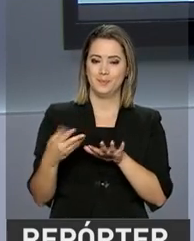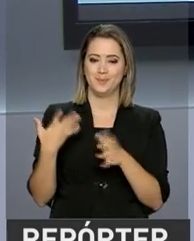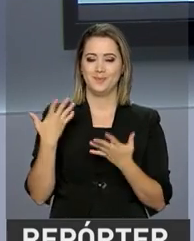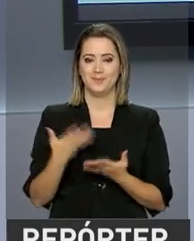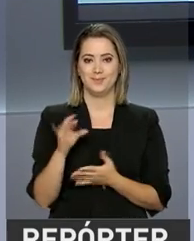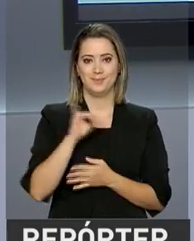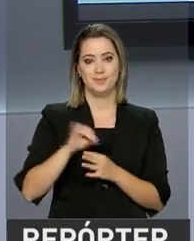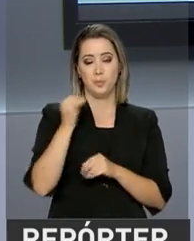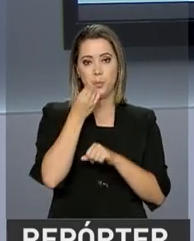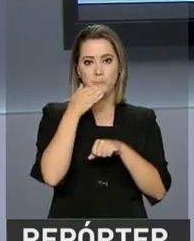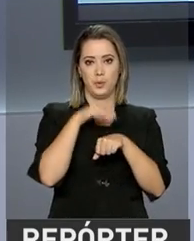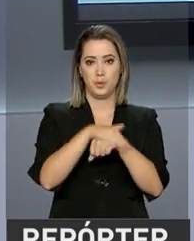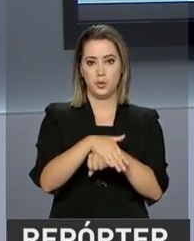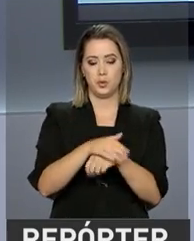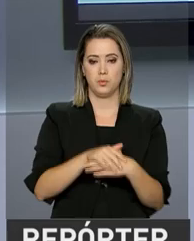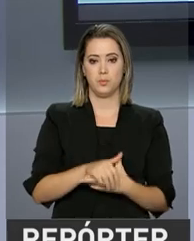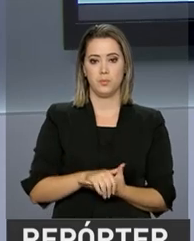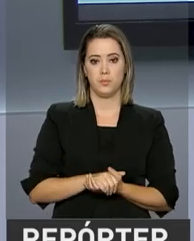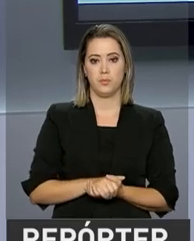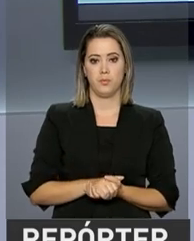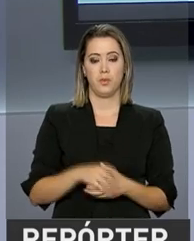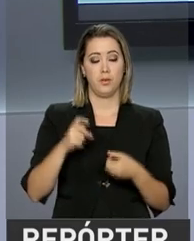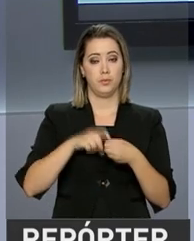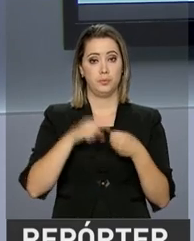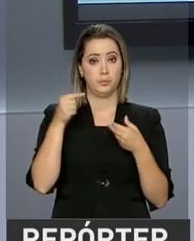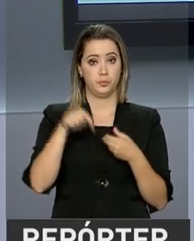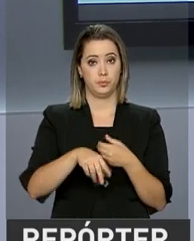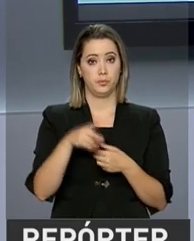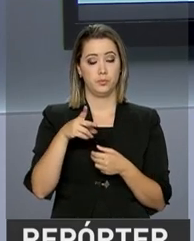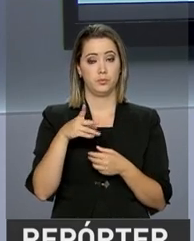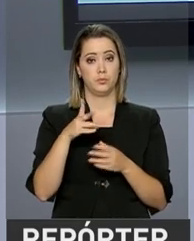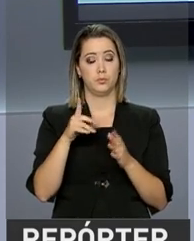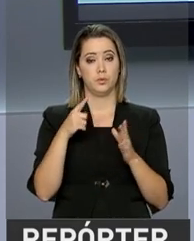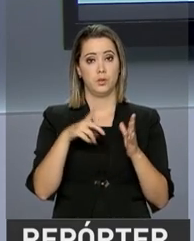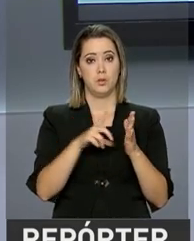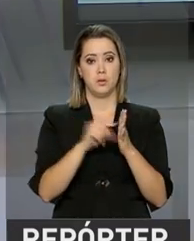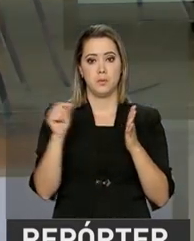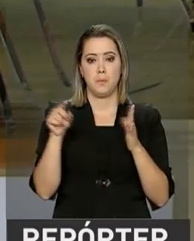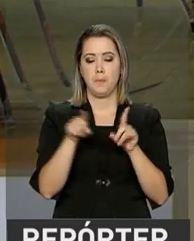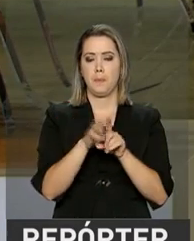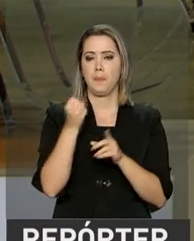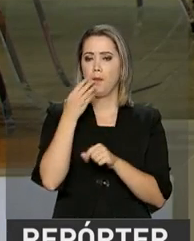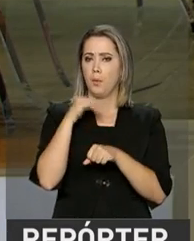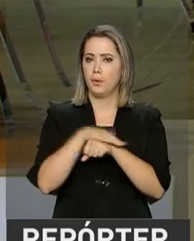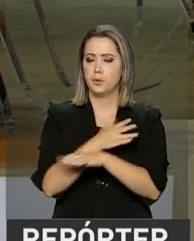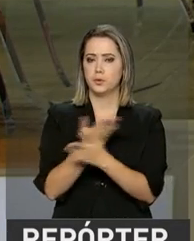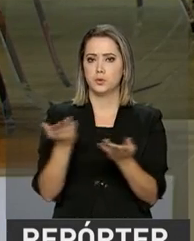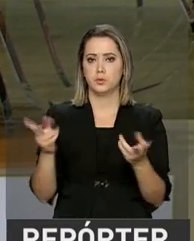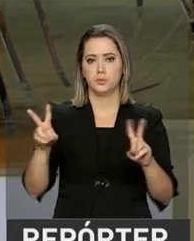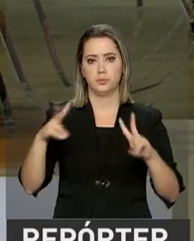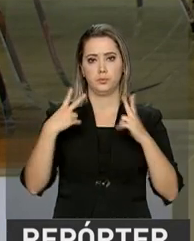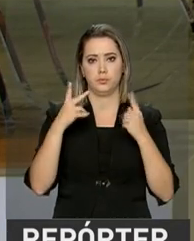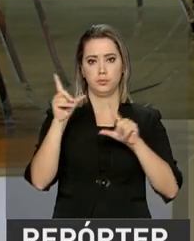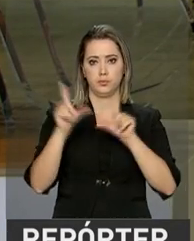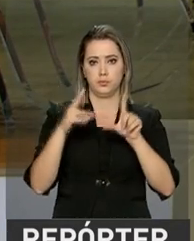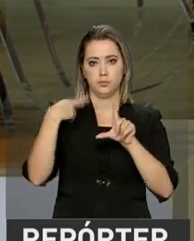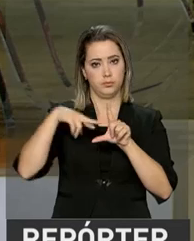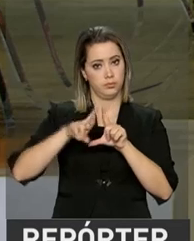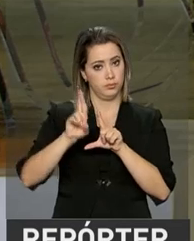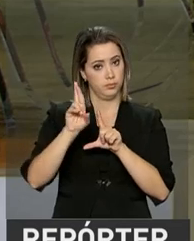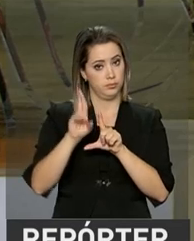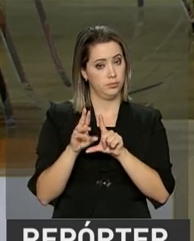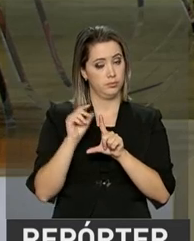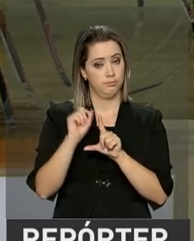Olá Paulo Boa noite voltamos aqui do Palácio do Planalto Boa noite Roberto Boa noite a todos que nos assistem na TV